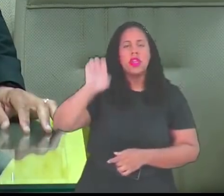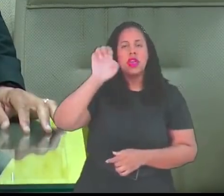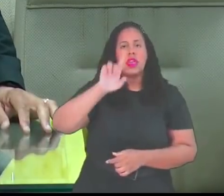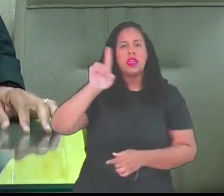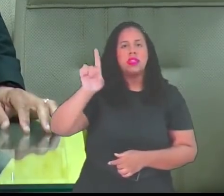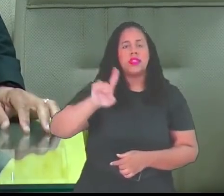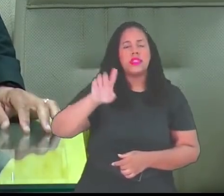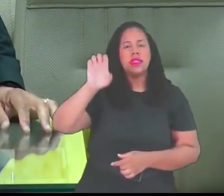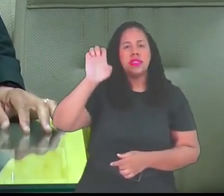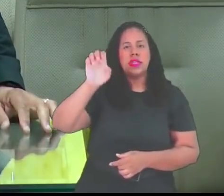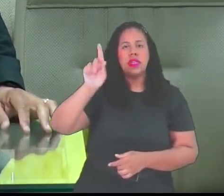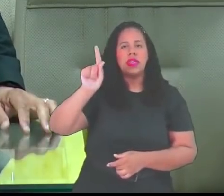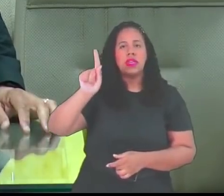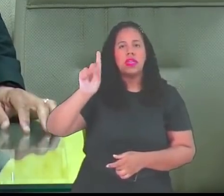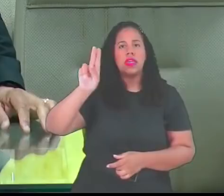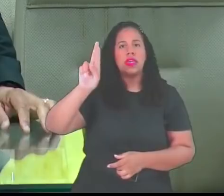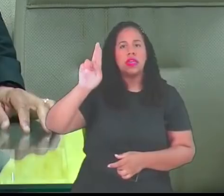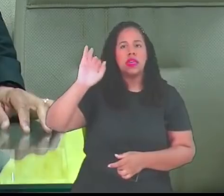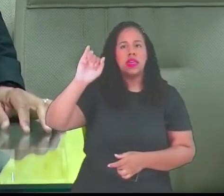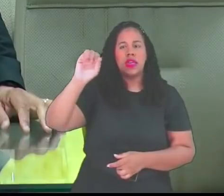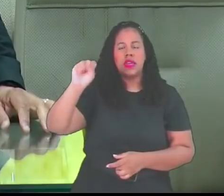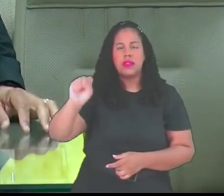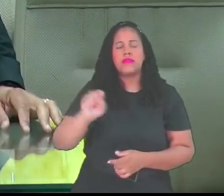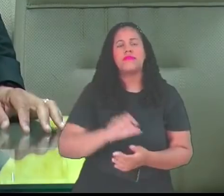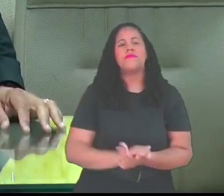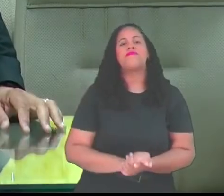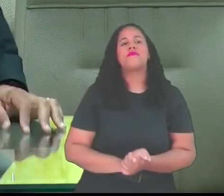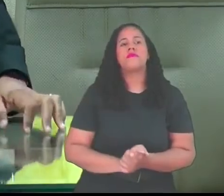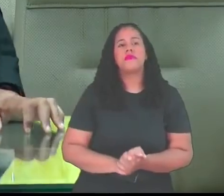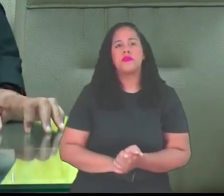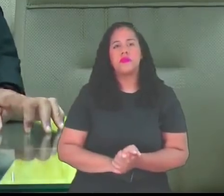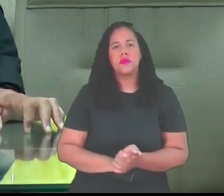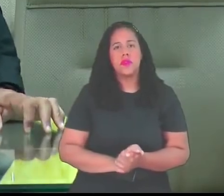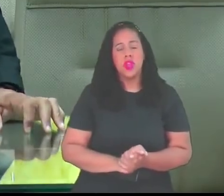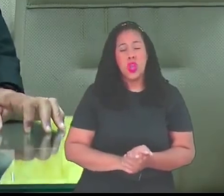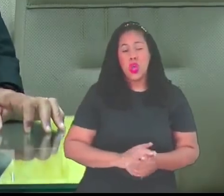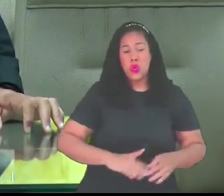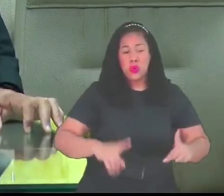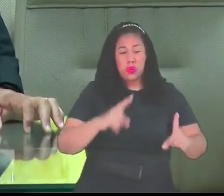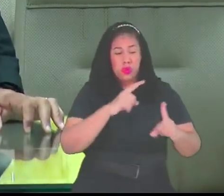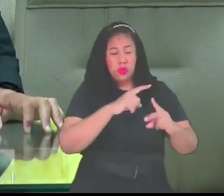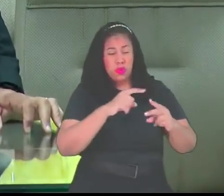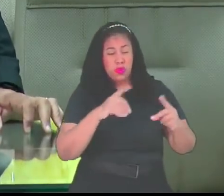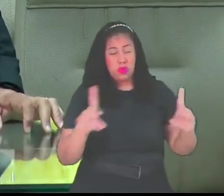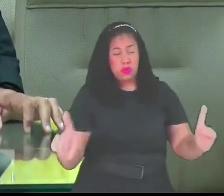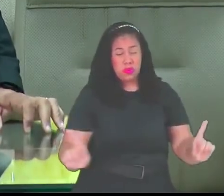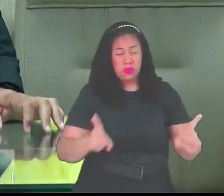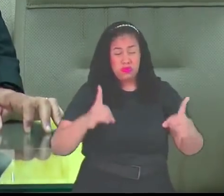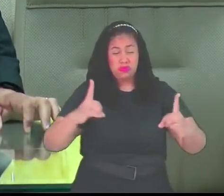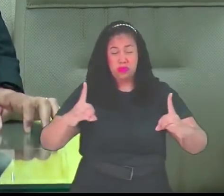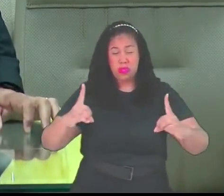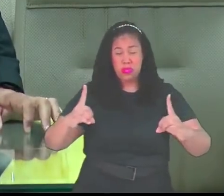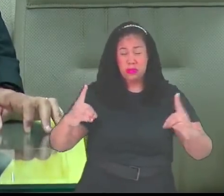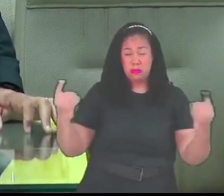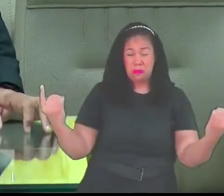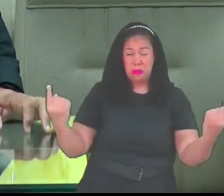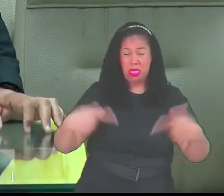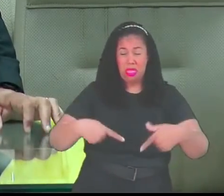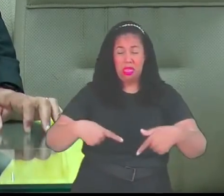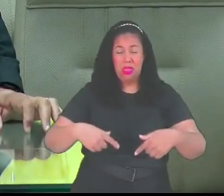Uma guilda de escribas que compilaram grande parte dos salmos.